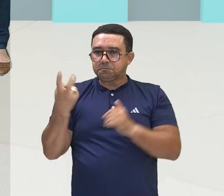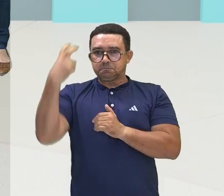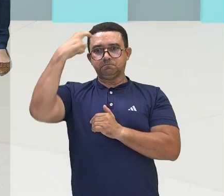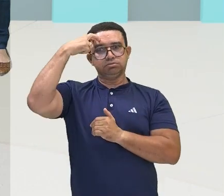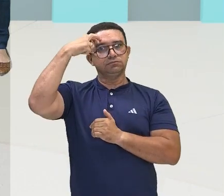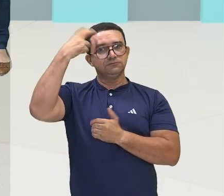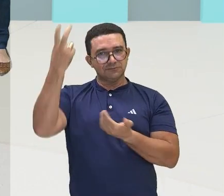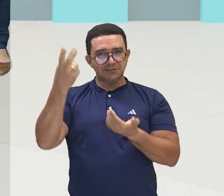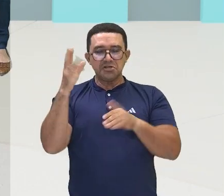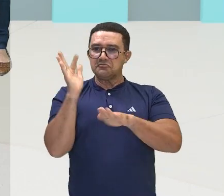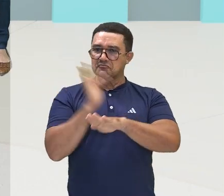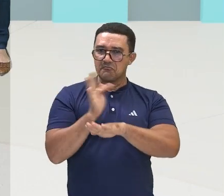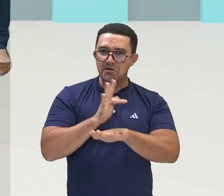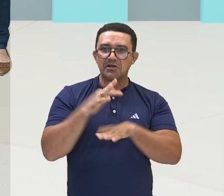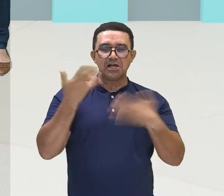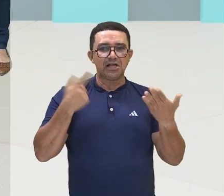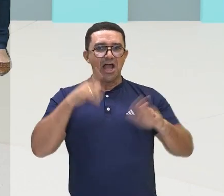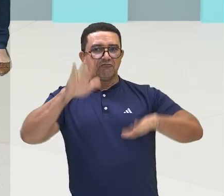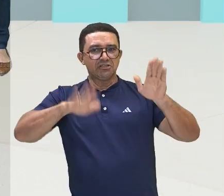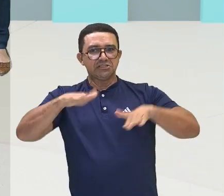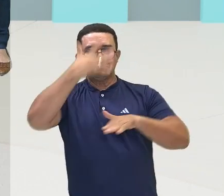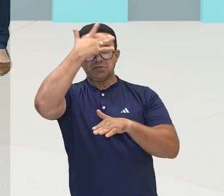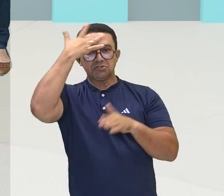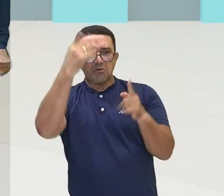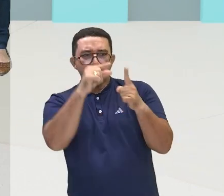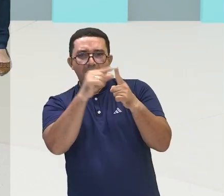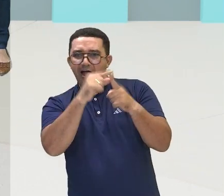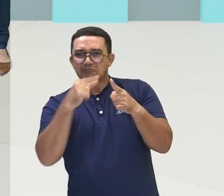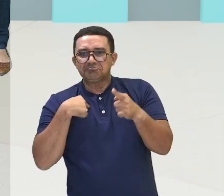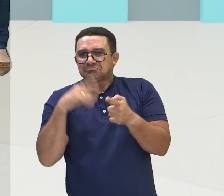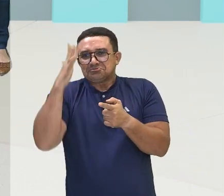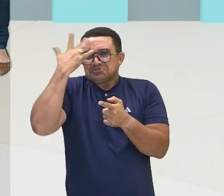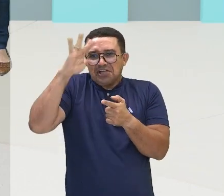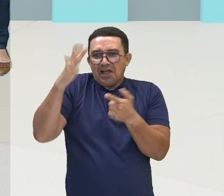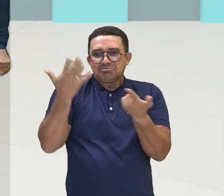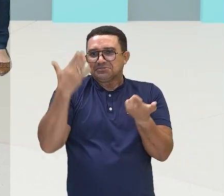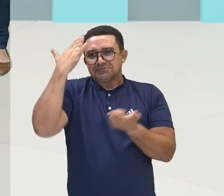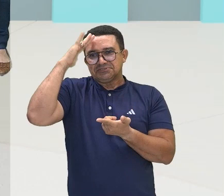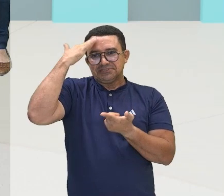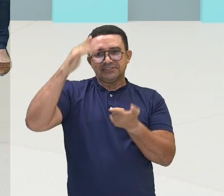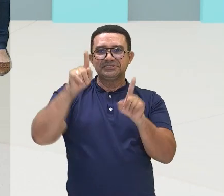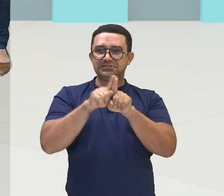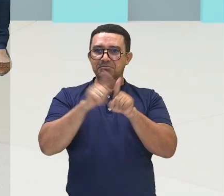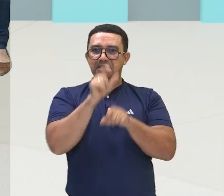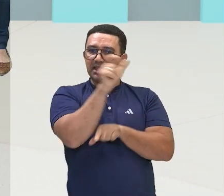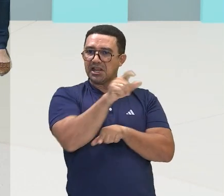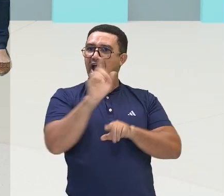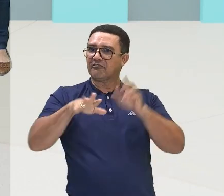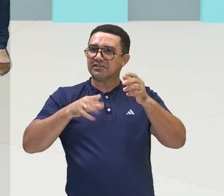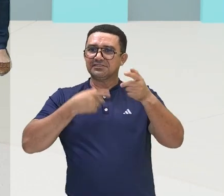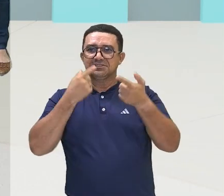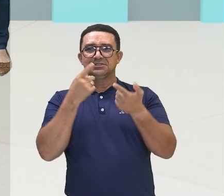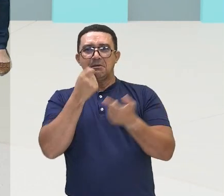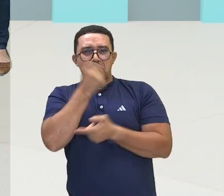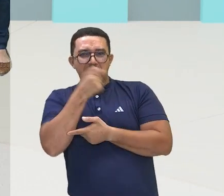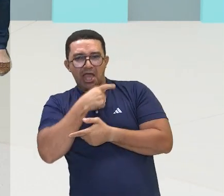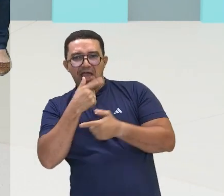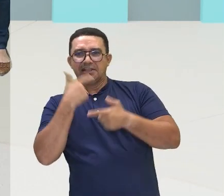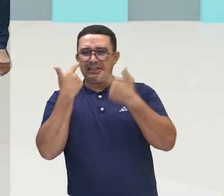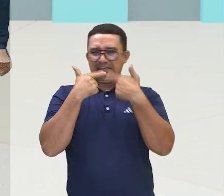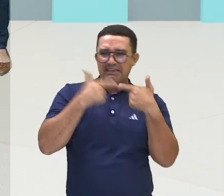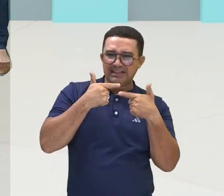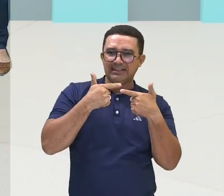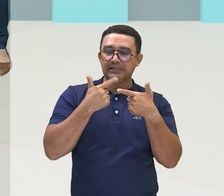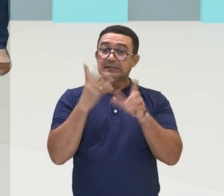as pessoas até tenham dificuldades de entender o que ele está falando, e pelo fato também de ele ser muito irônico, não é? Mas eu vou ter essa presença